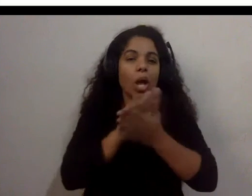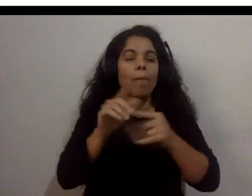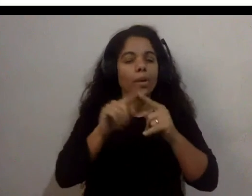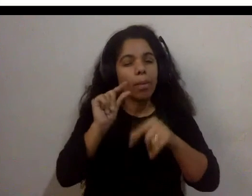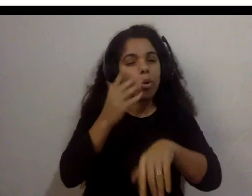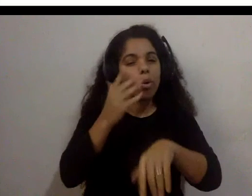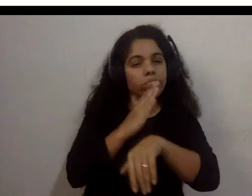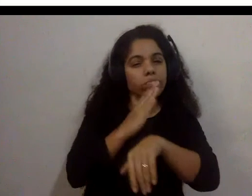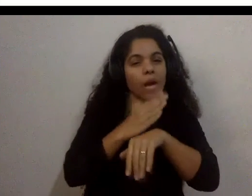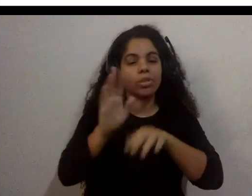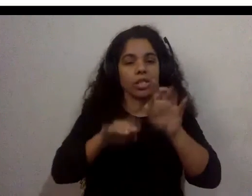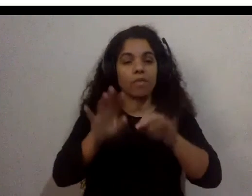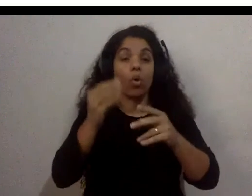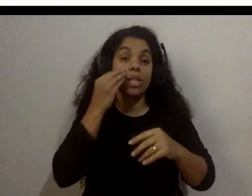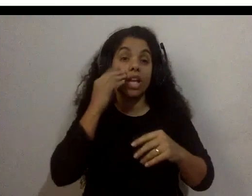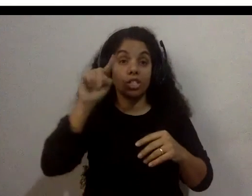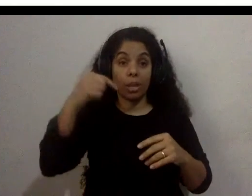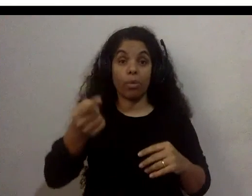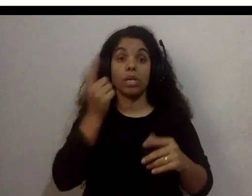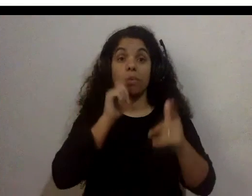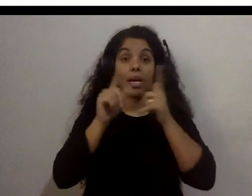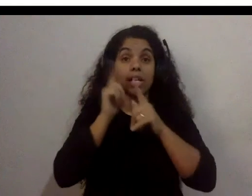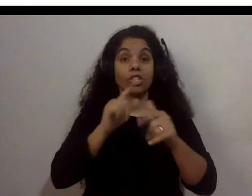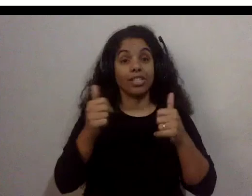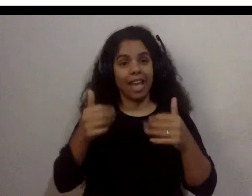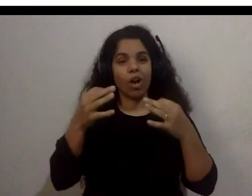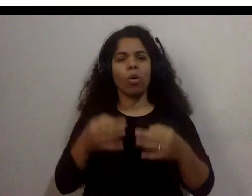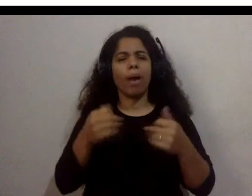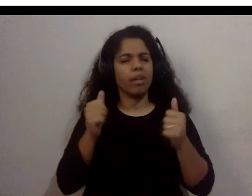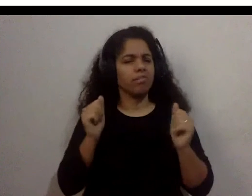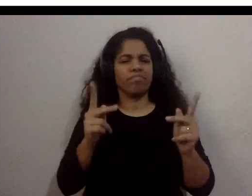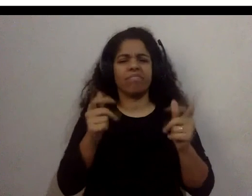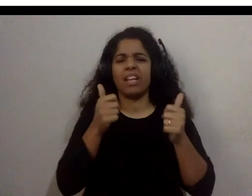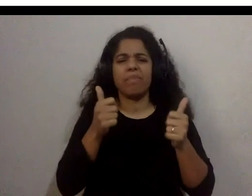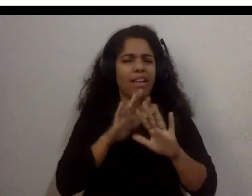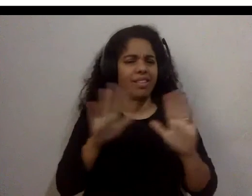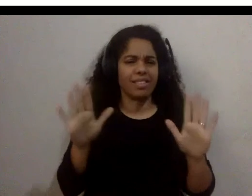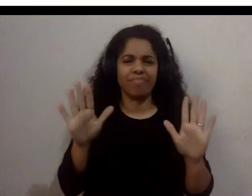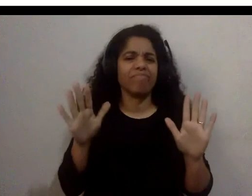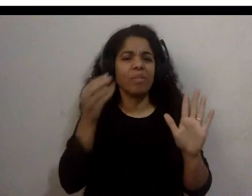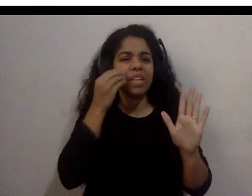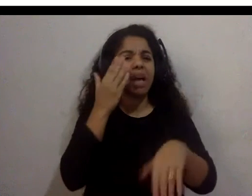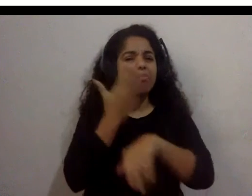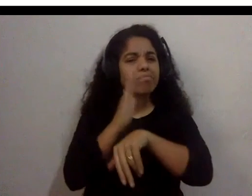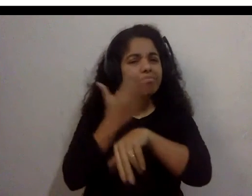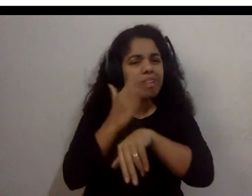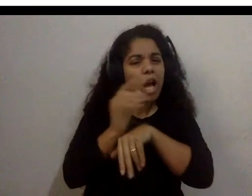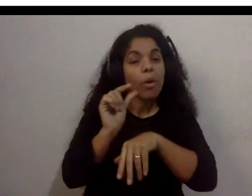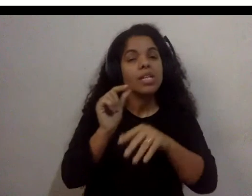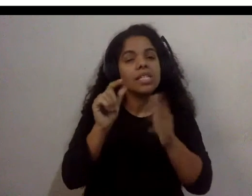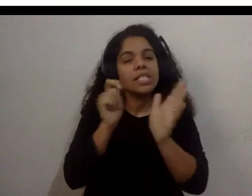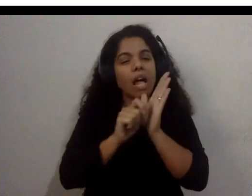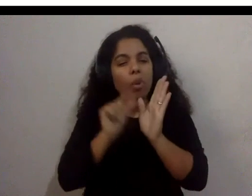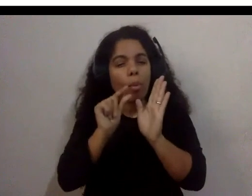prática de escrever o teste depois para garantir que está coberto. Cara, beleza. Vamos tentar praticar um pouquinho. Escreve um pouco antes, um